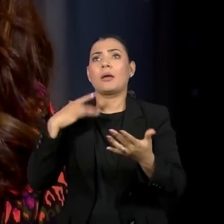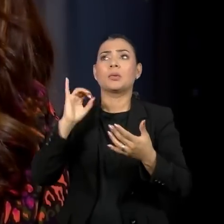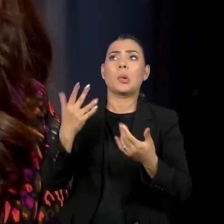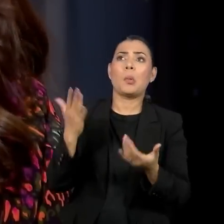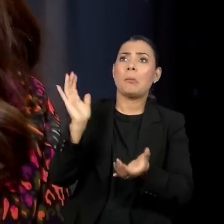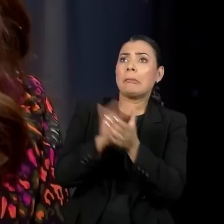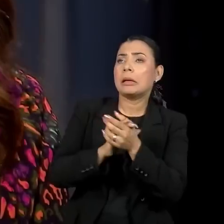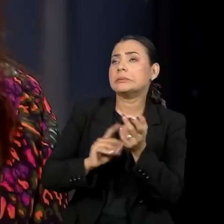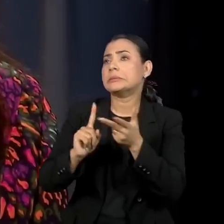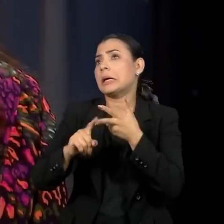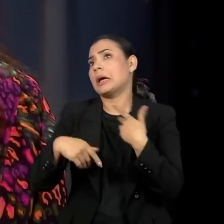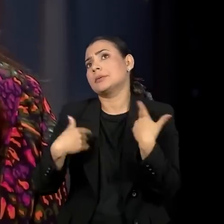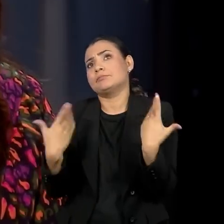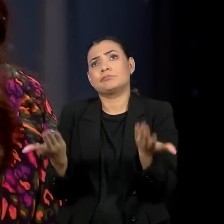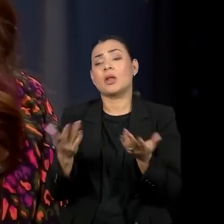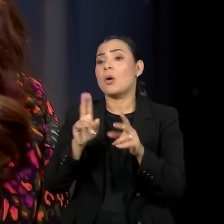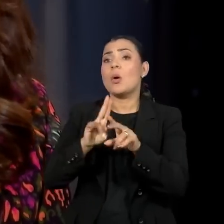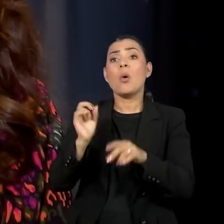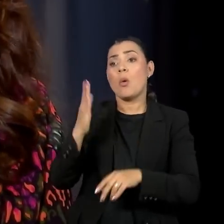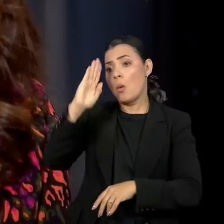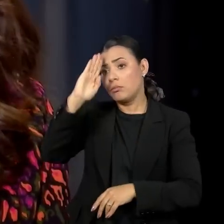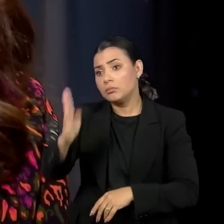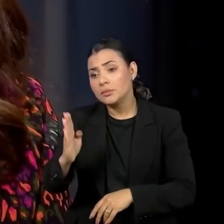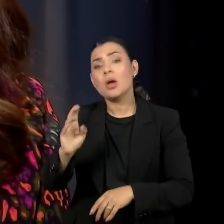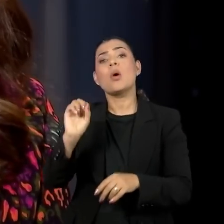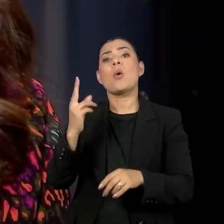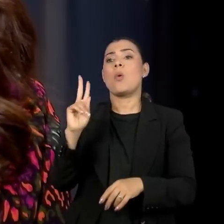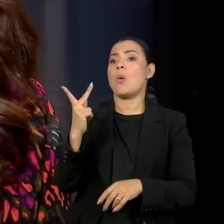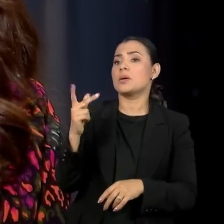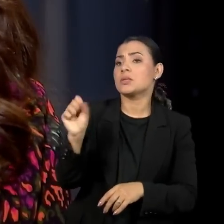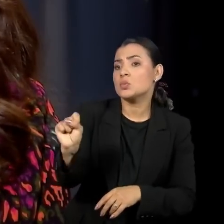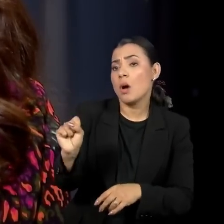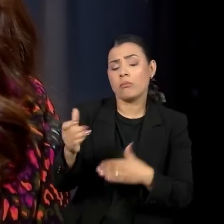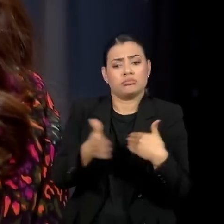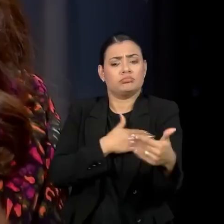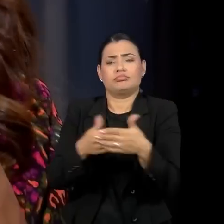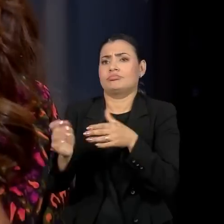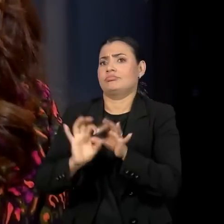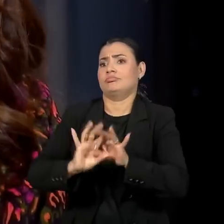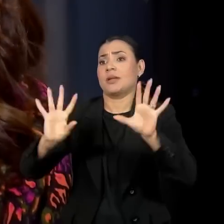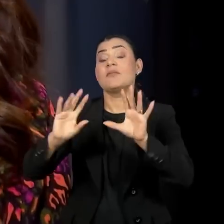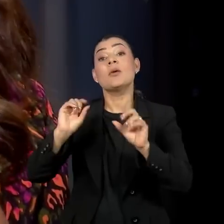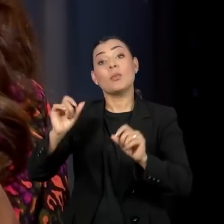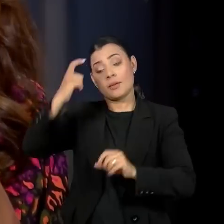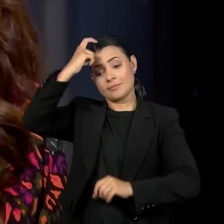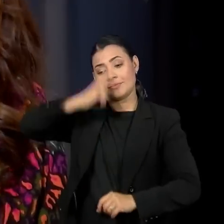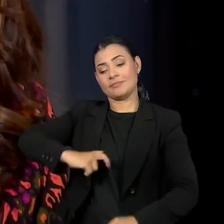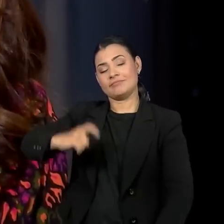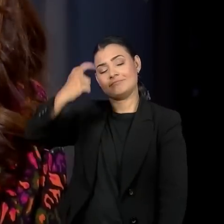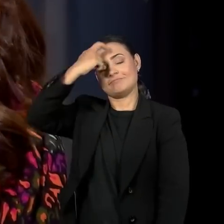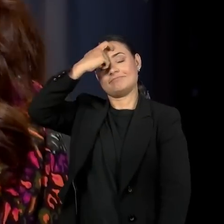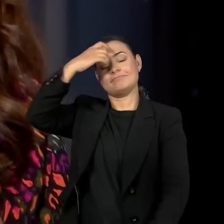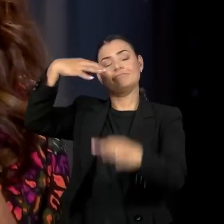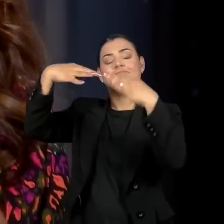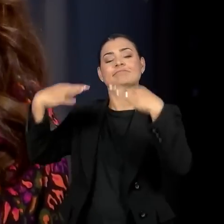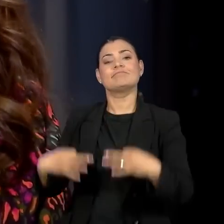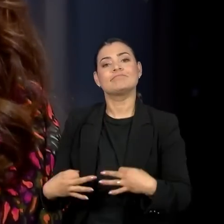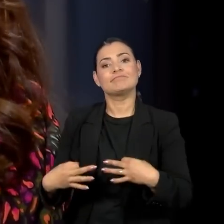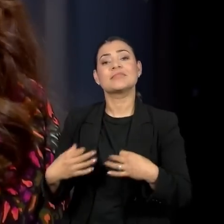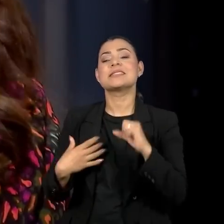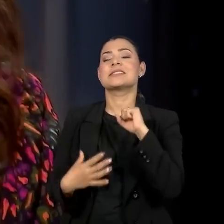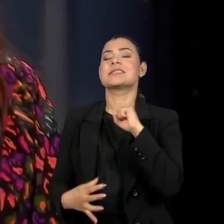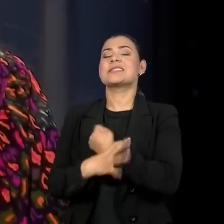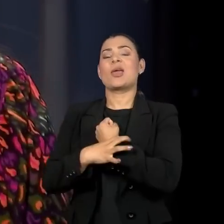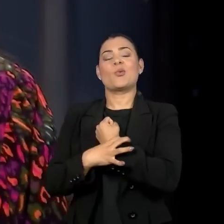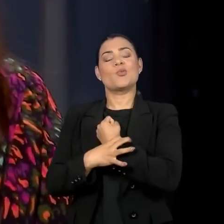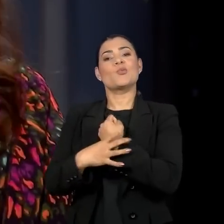uma relação hétero ou homossexual, enfim, que você esteja sóbrio lúcido e Ah,